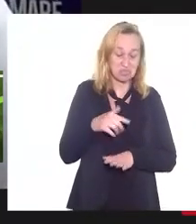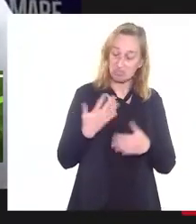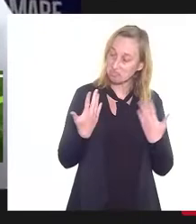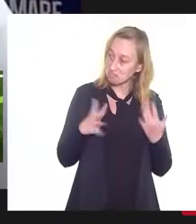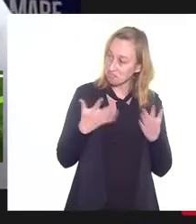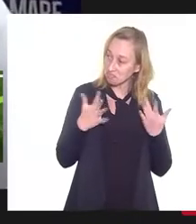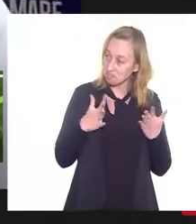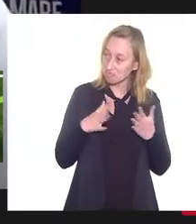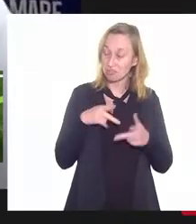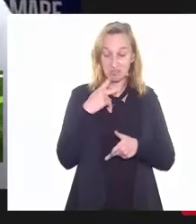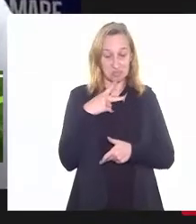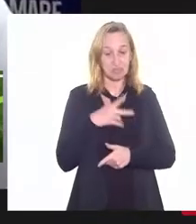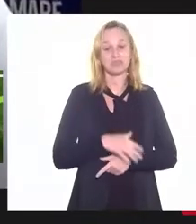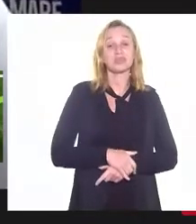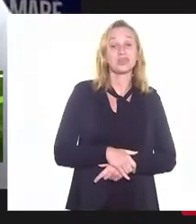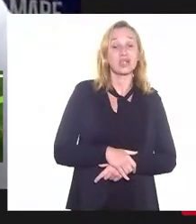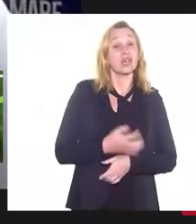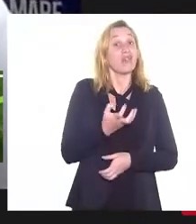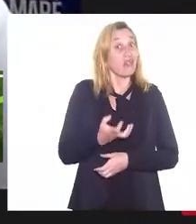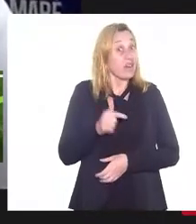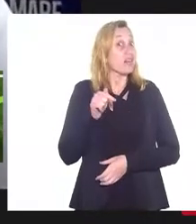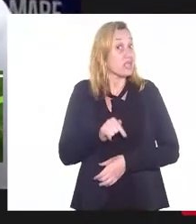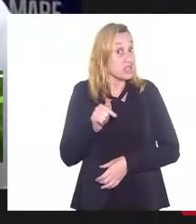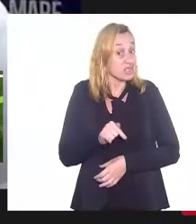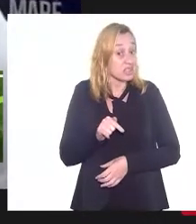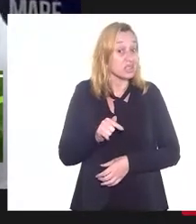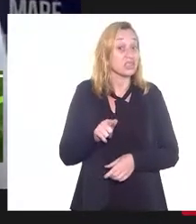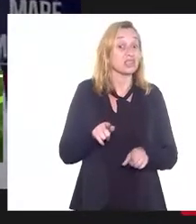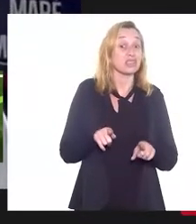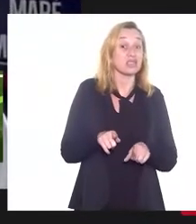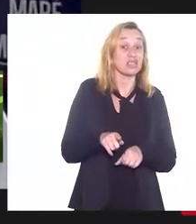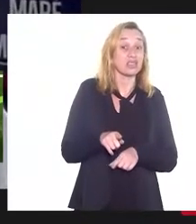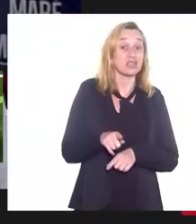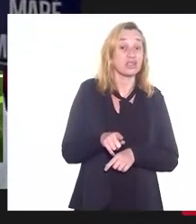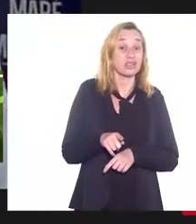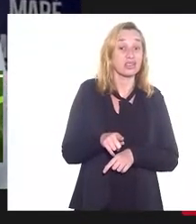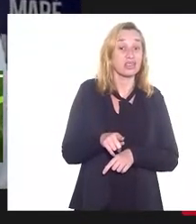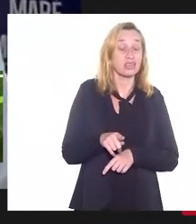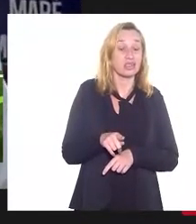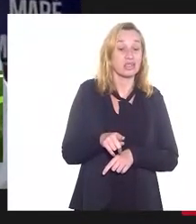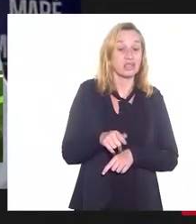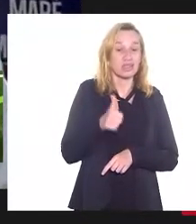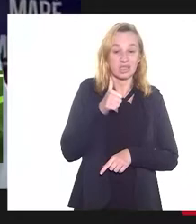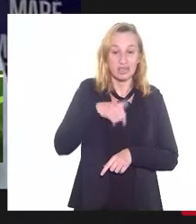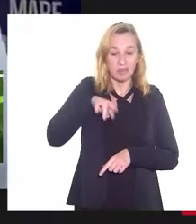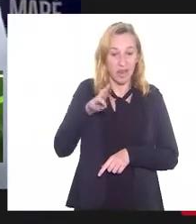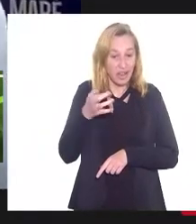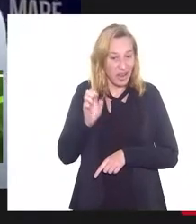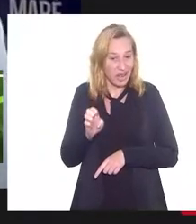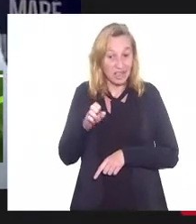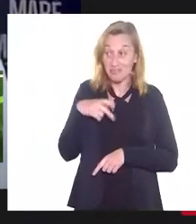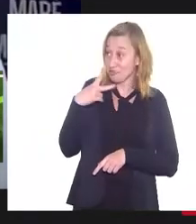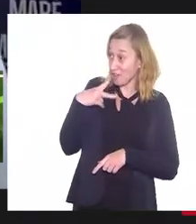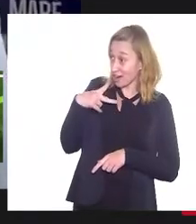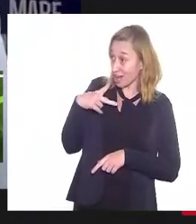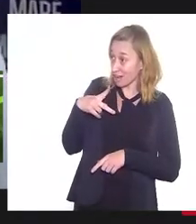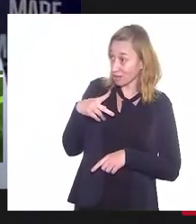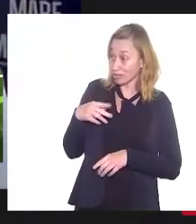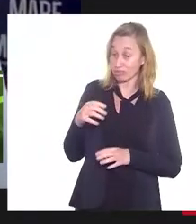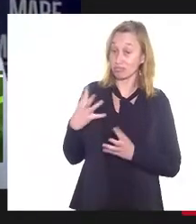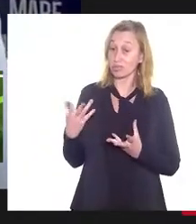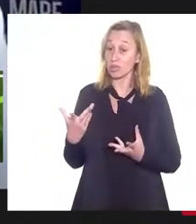excelentes explanações. Quero aqui, inclusive, a senhora Margarete, né, ressaltar o quanto